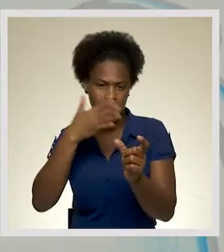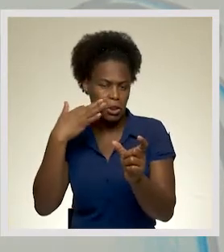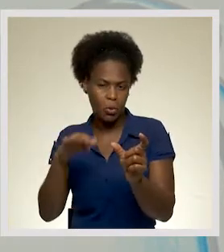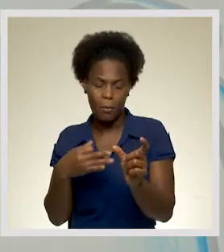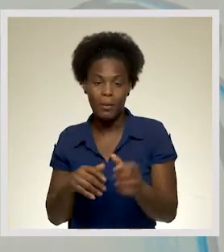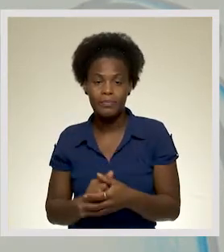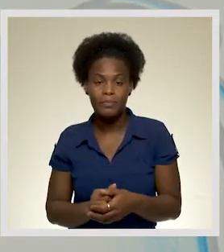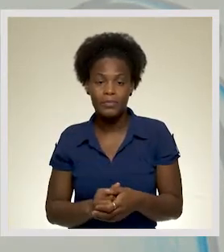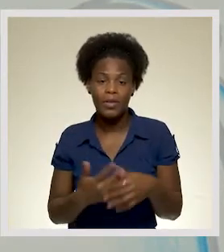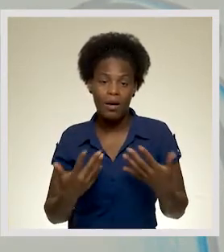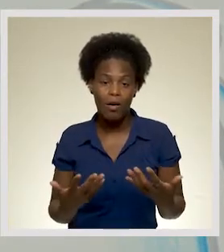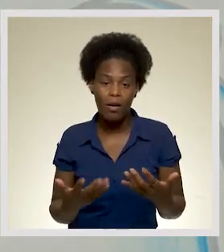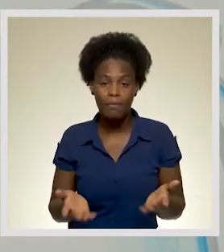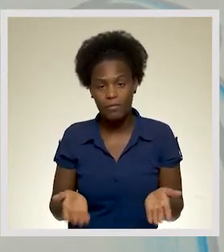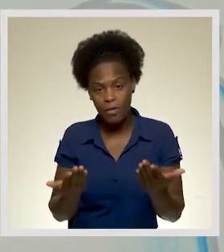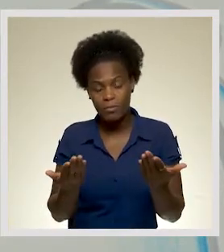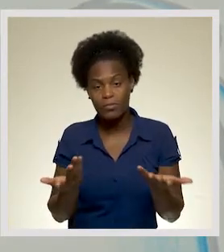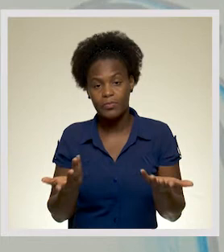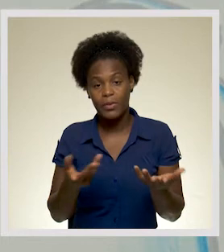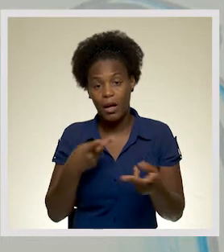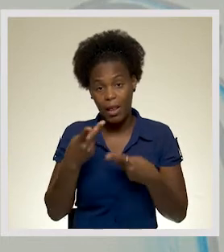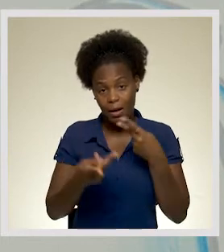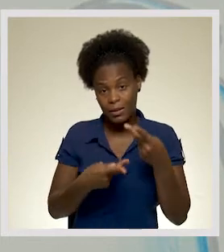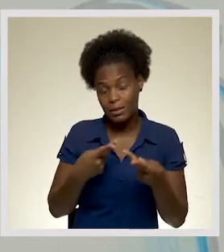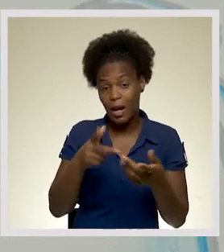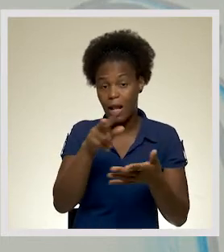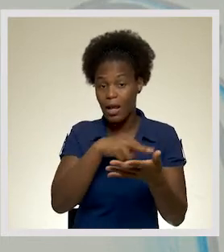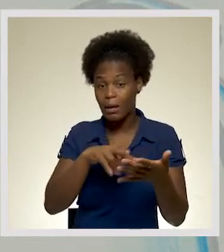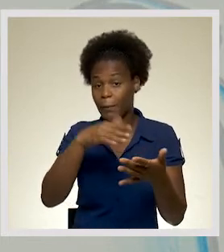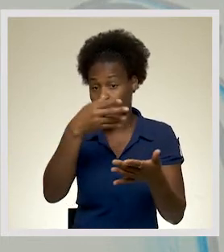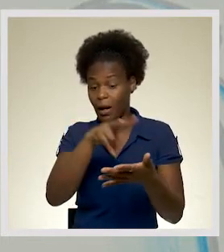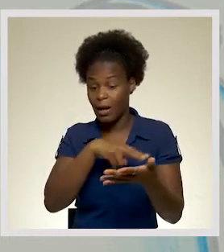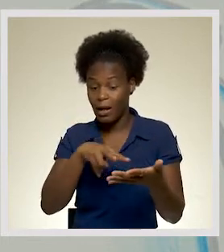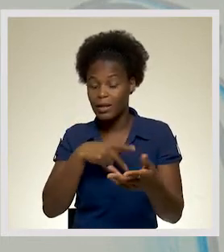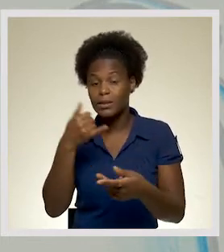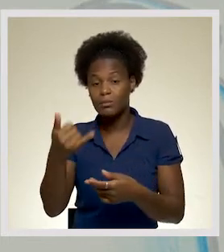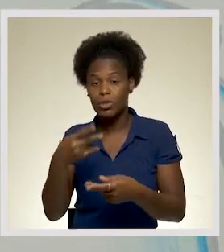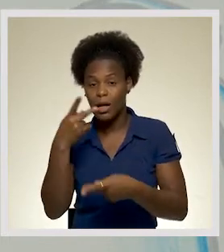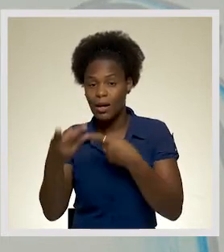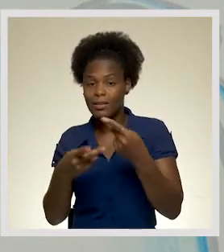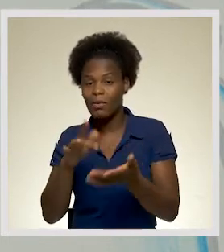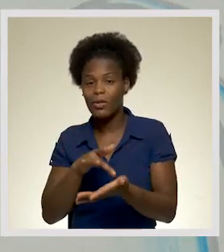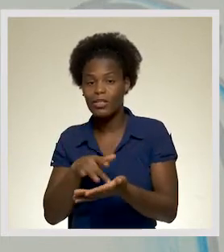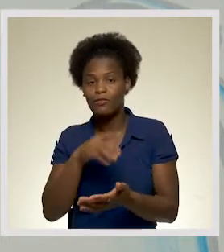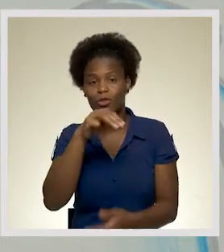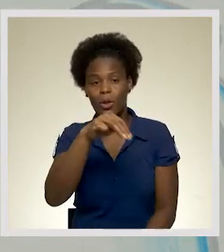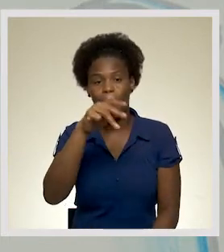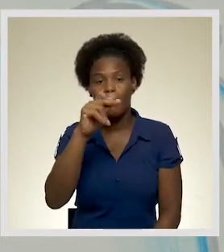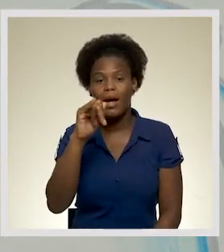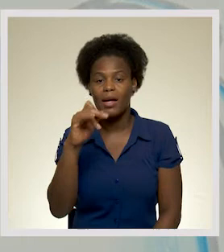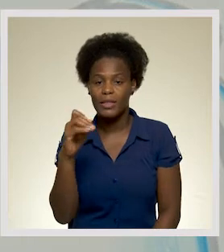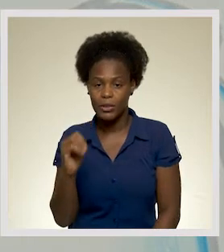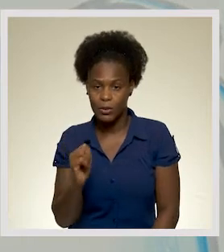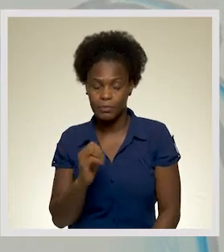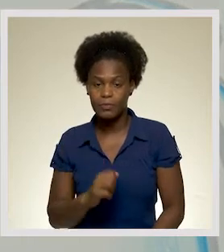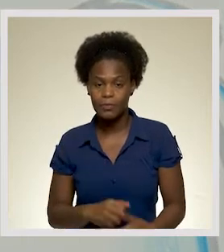vamos passar a analisar, a ler primeiro e depois analisar a obra Os Maias, o romance Os Maias,